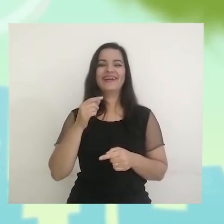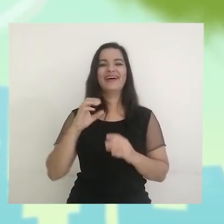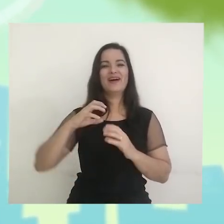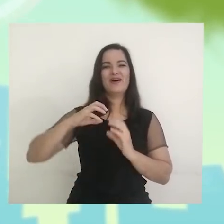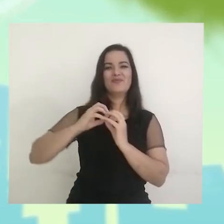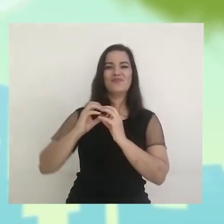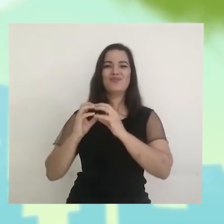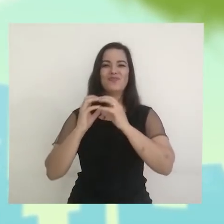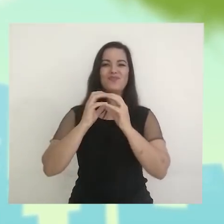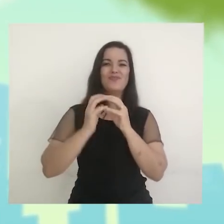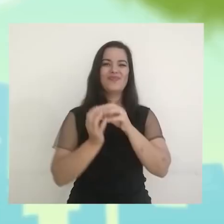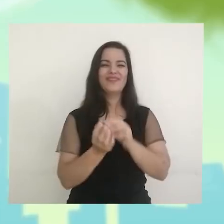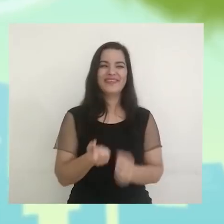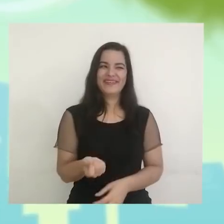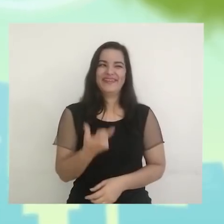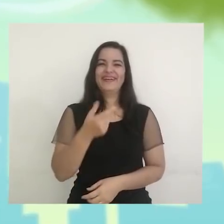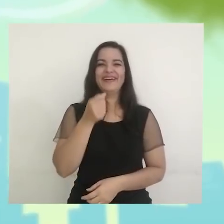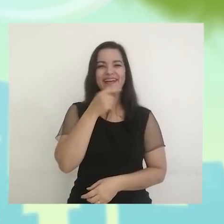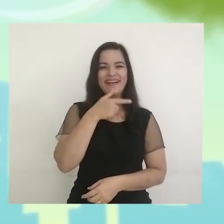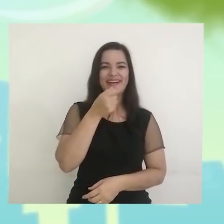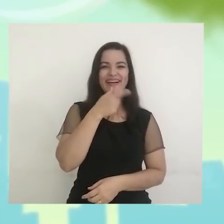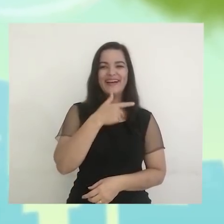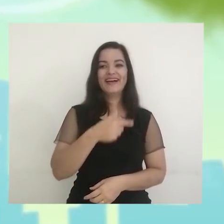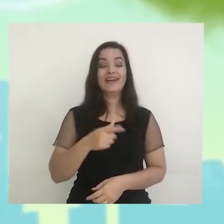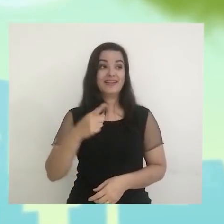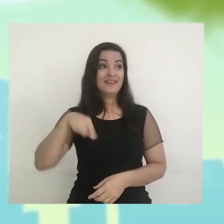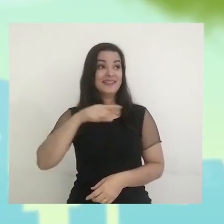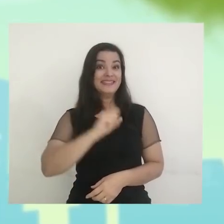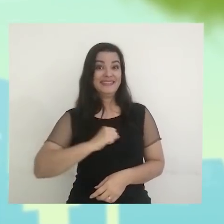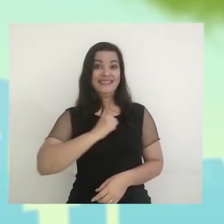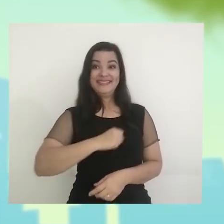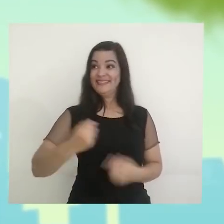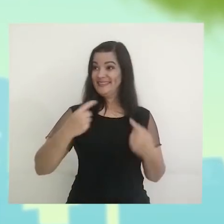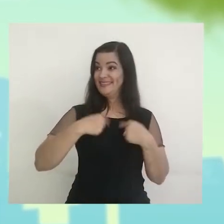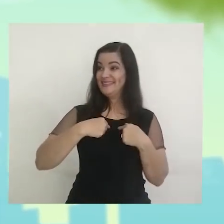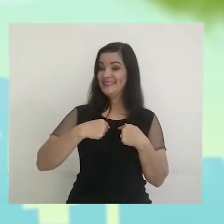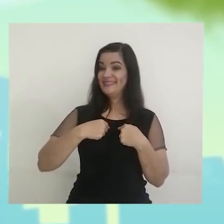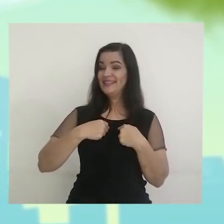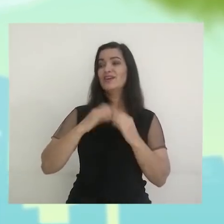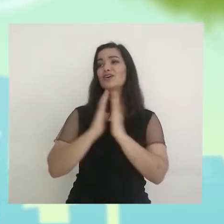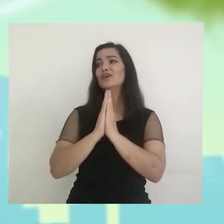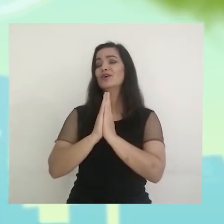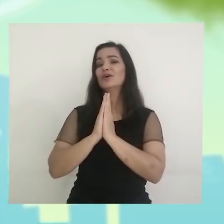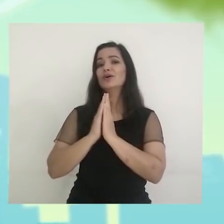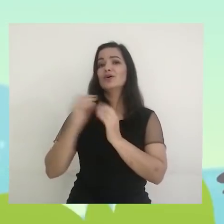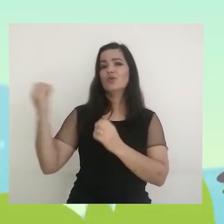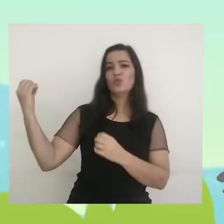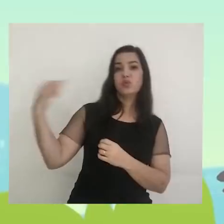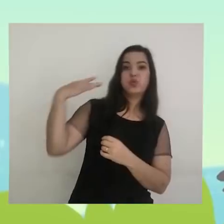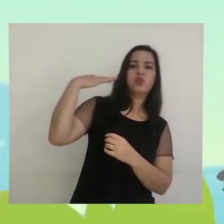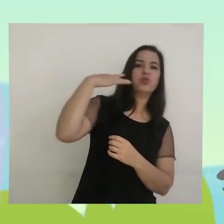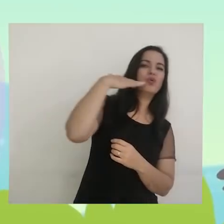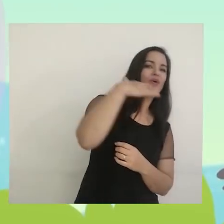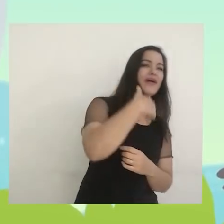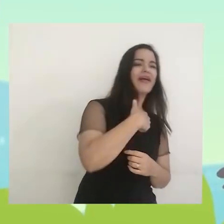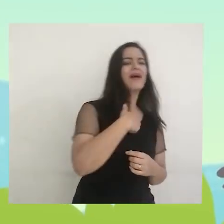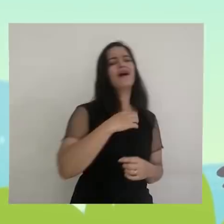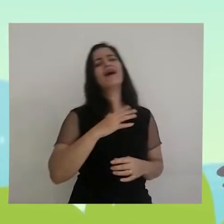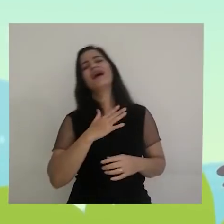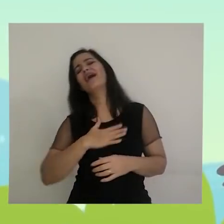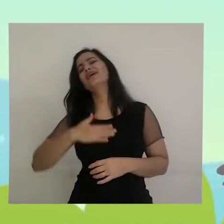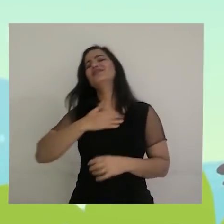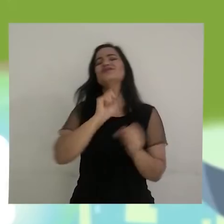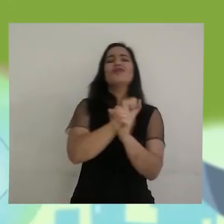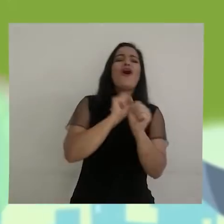engraçada. Estavam com saudades de mim? Voltei! Será que alguém me sobra aí? Ai,